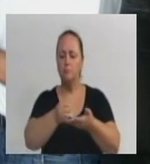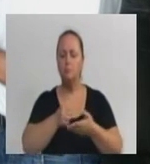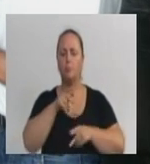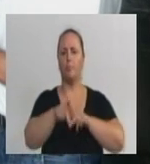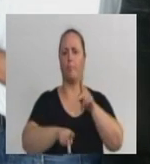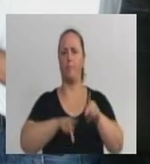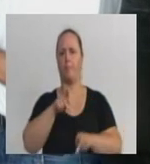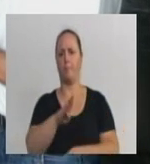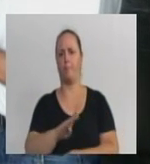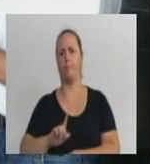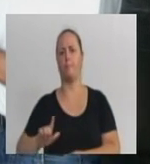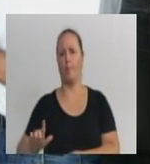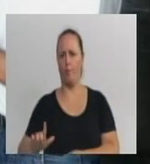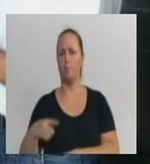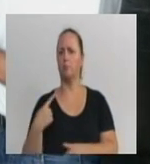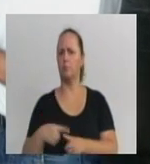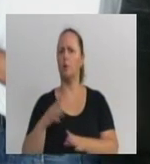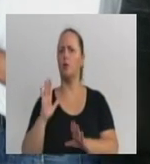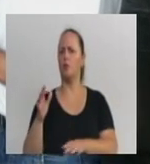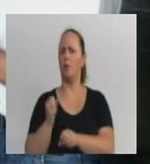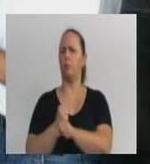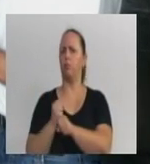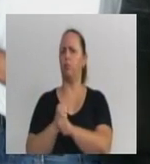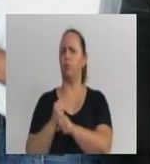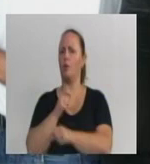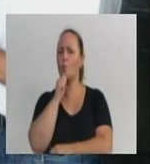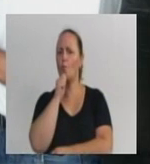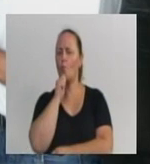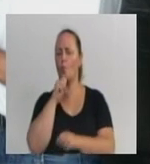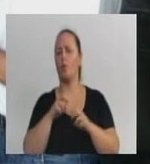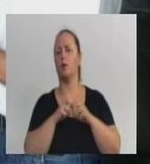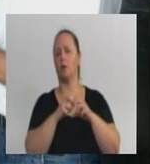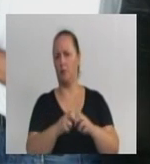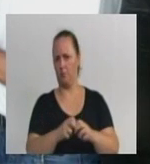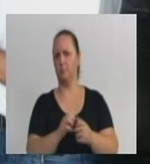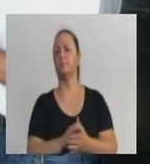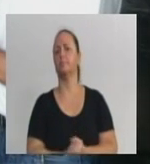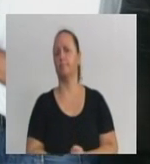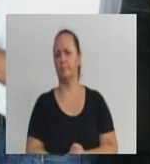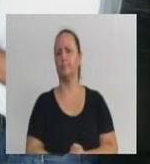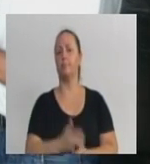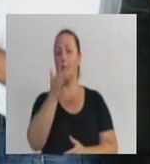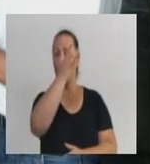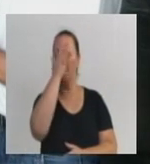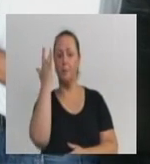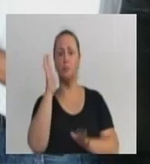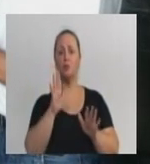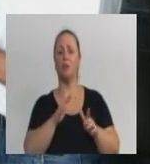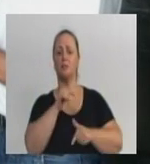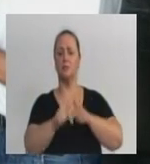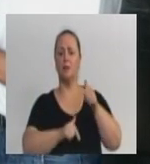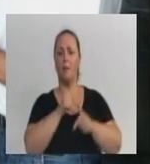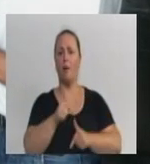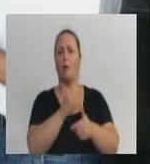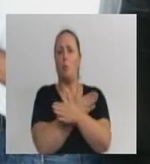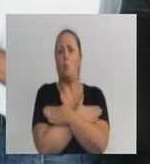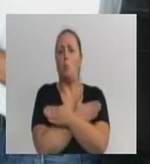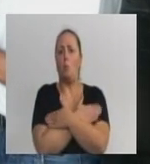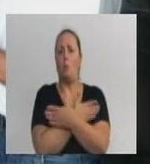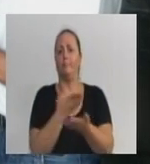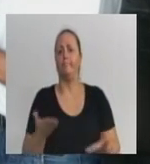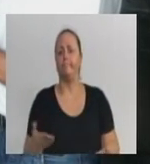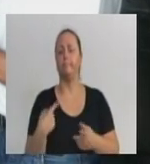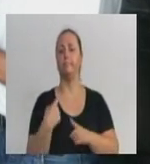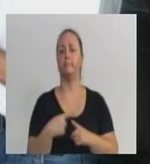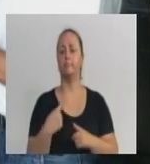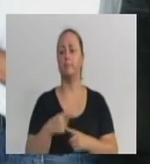que estava já há tempo sem ônibus. Vários trabalhadores perdendo seu emprego porque não tinha ônibus. Eles não